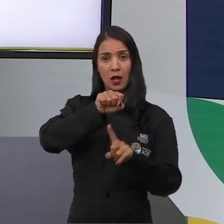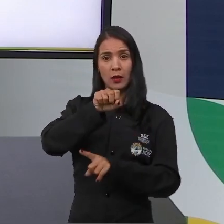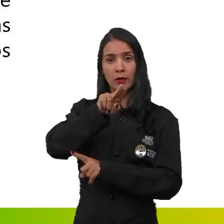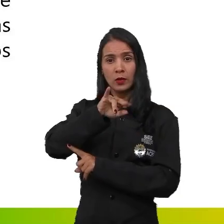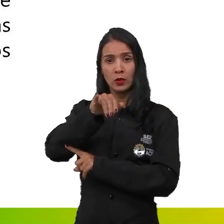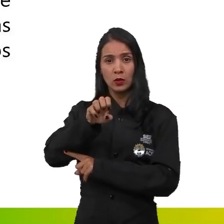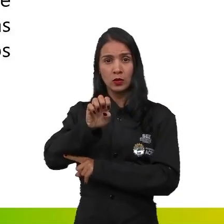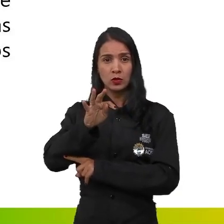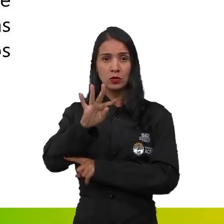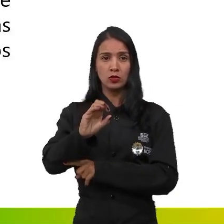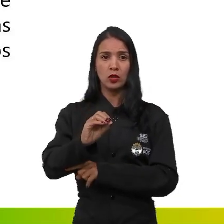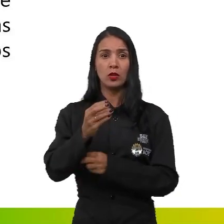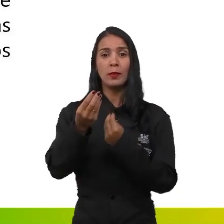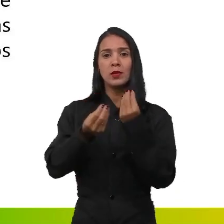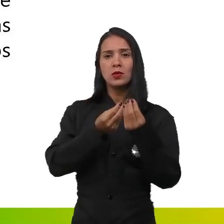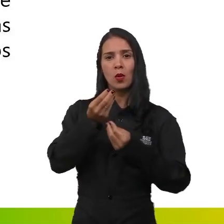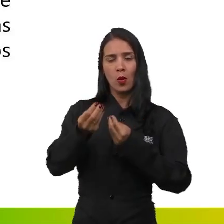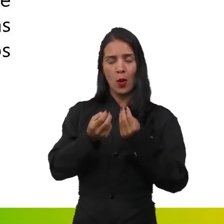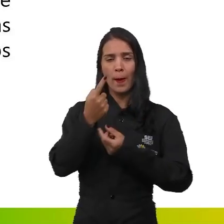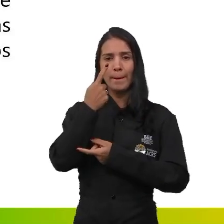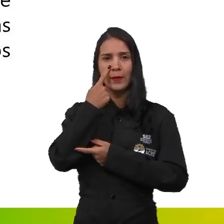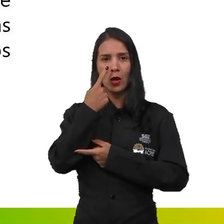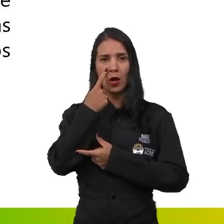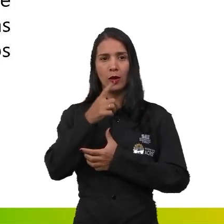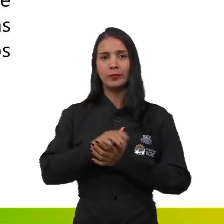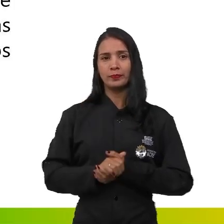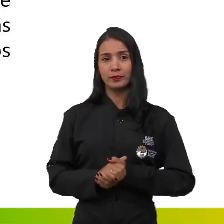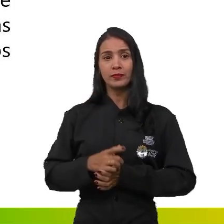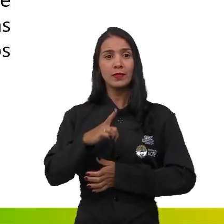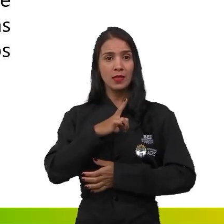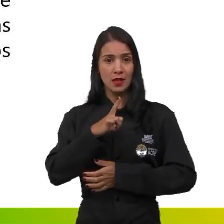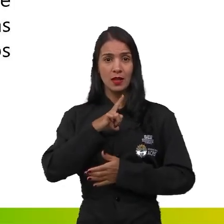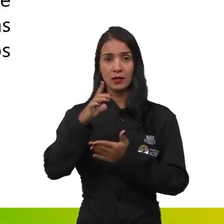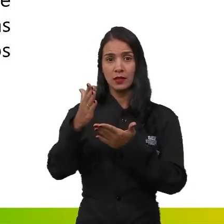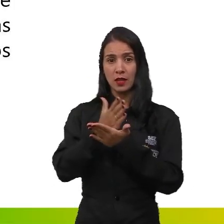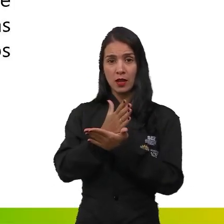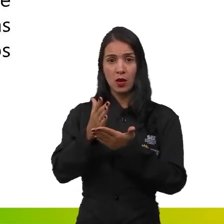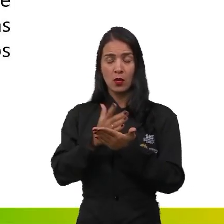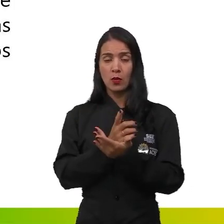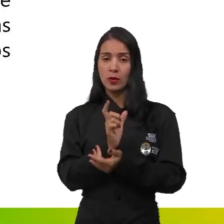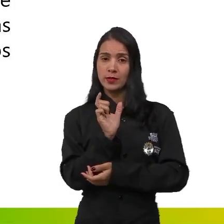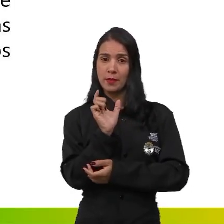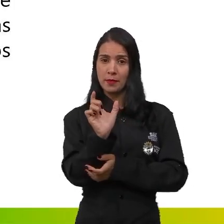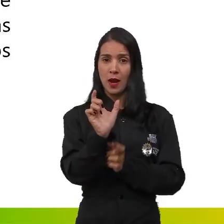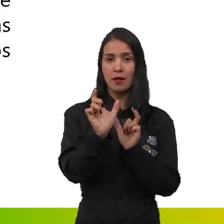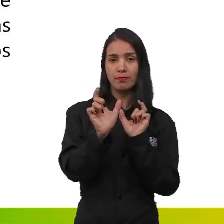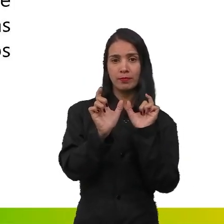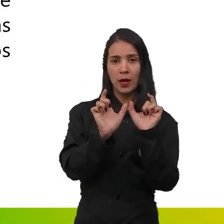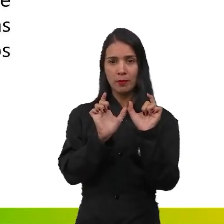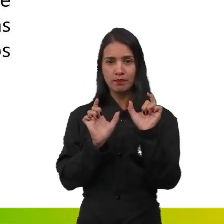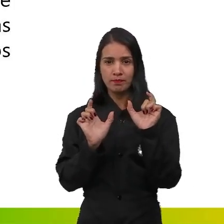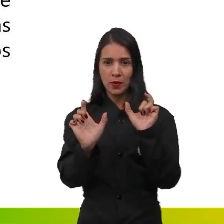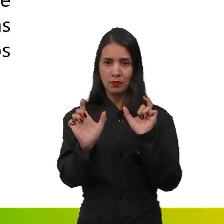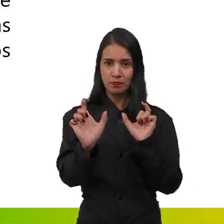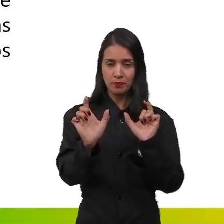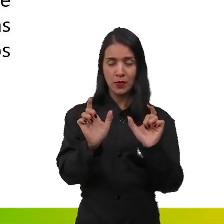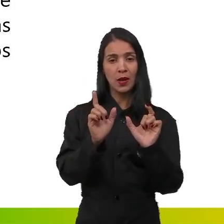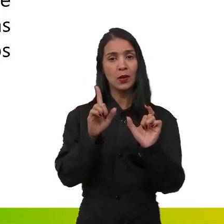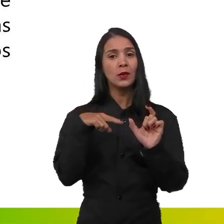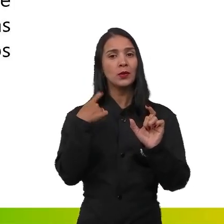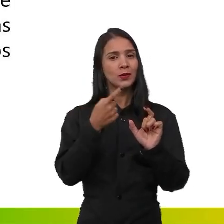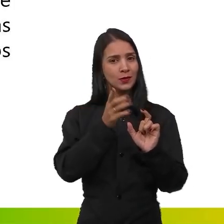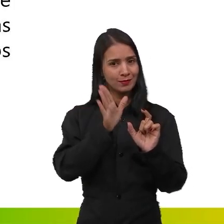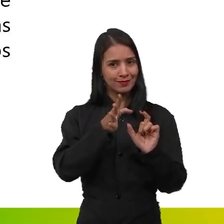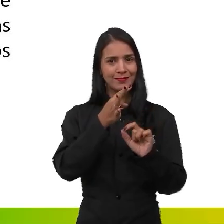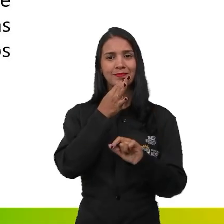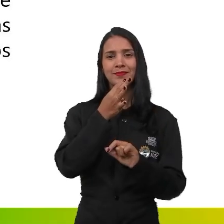para vocês, pessoal. Eu tenho aqui alguns termos, alguns conectivos que nós estudamos aí no decorrer da nossa